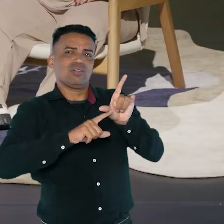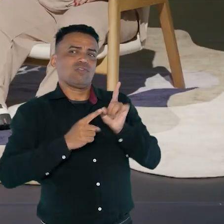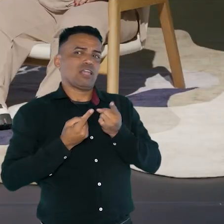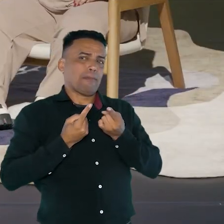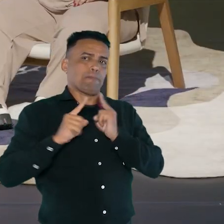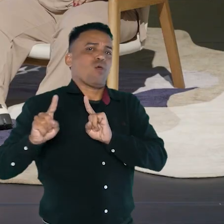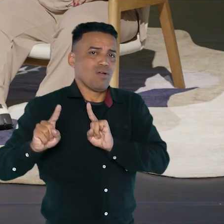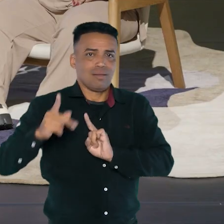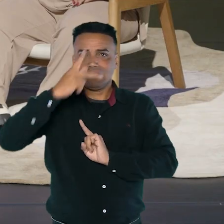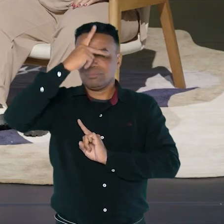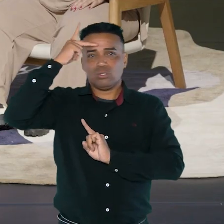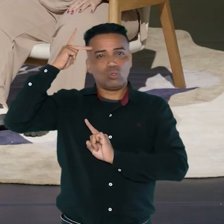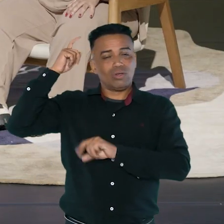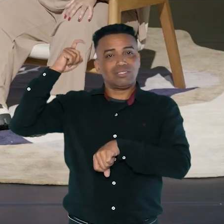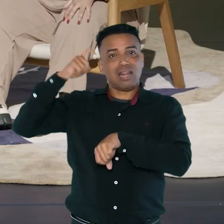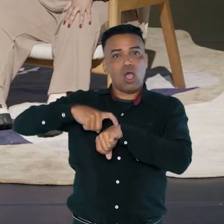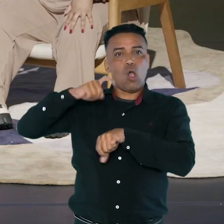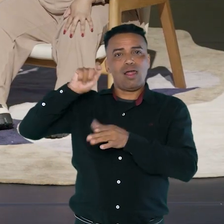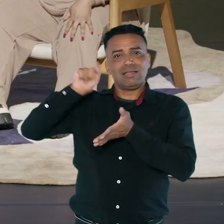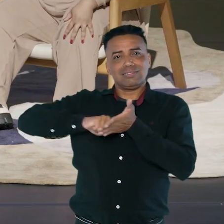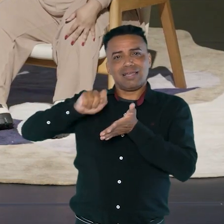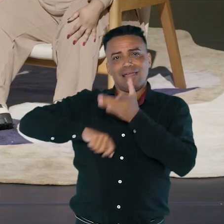sua intenção na hora de escrever?